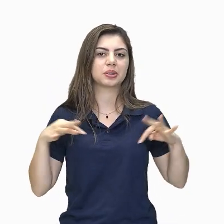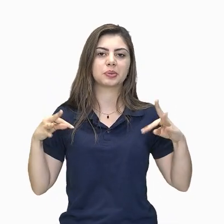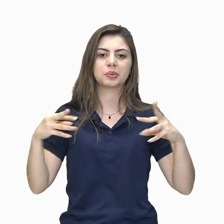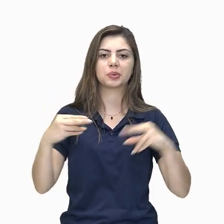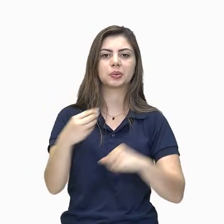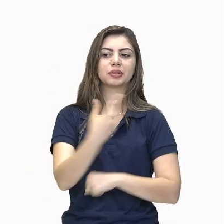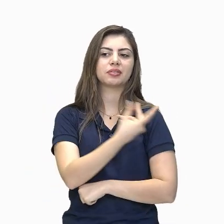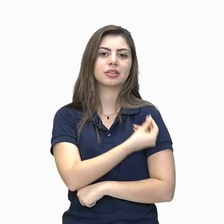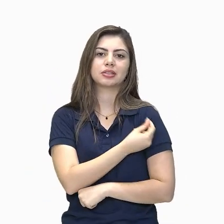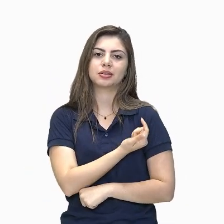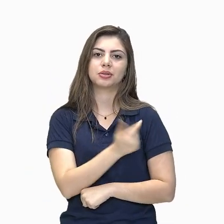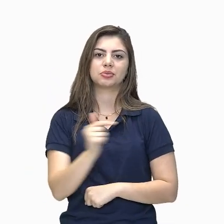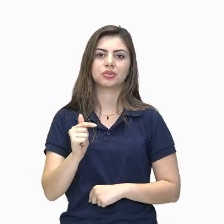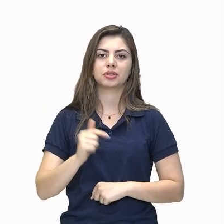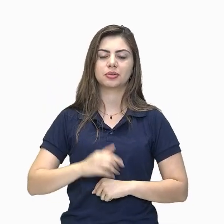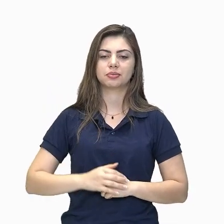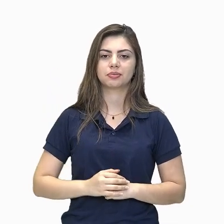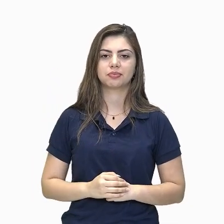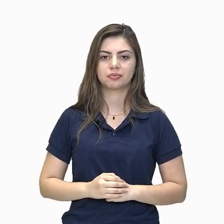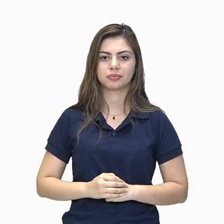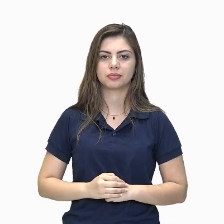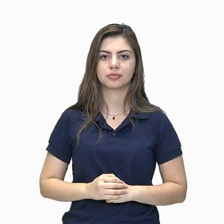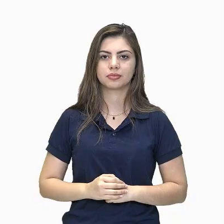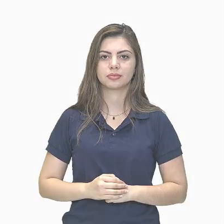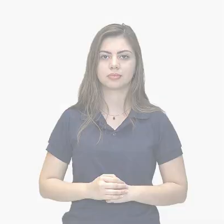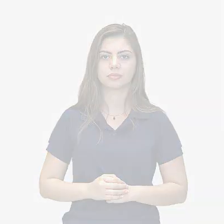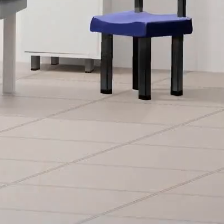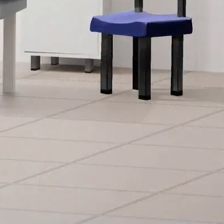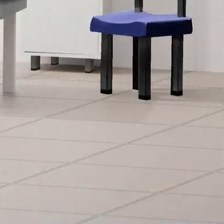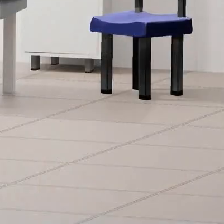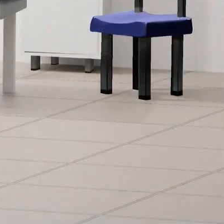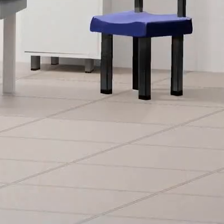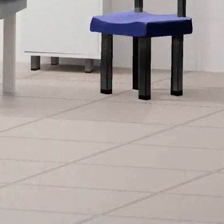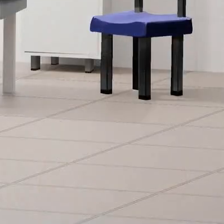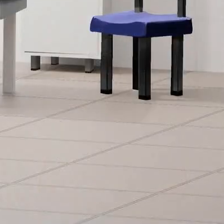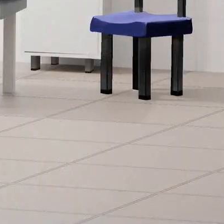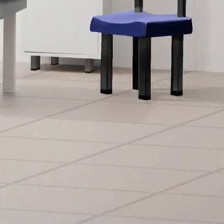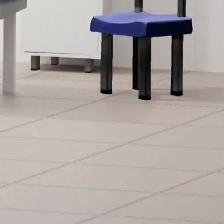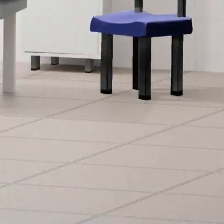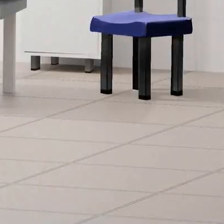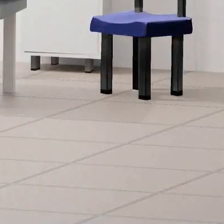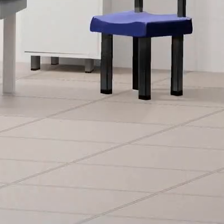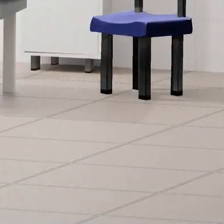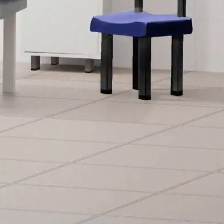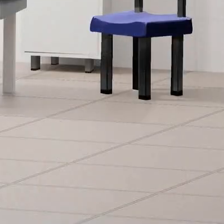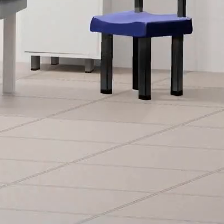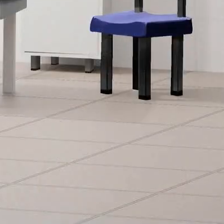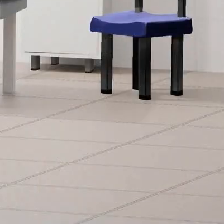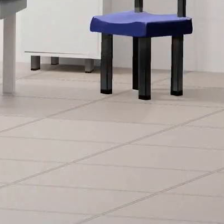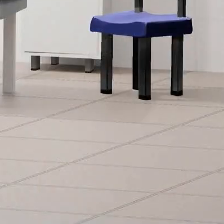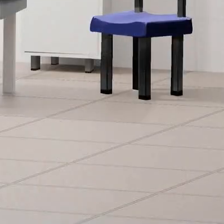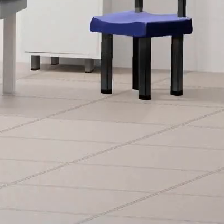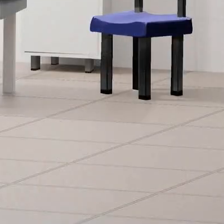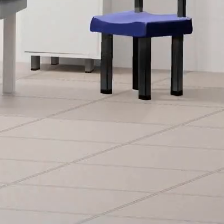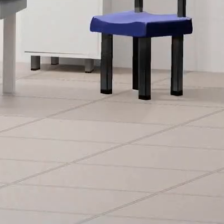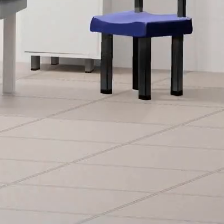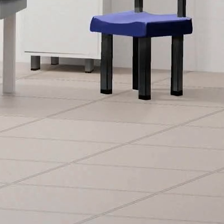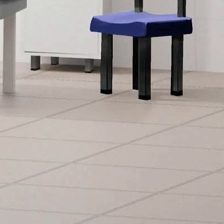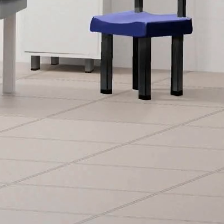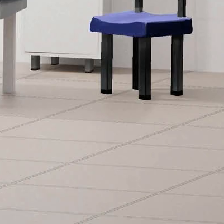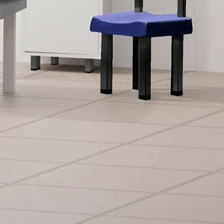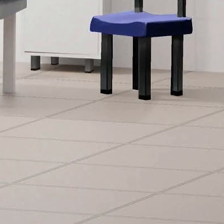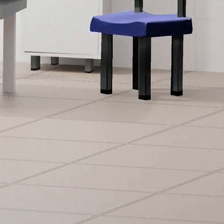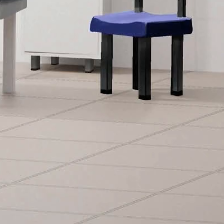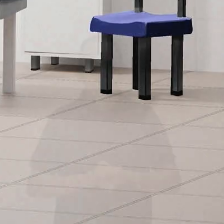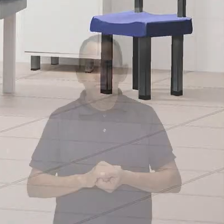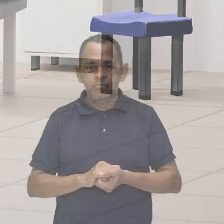população, certo? Mas em determinado momento, lá no início do século XX, a população